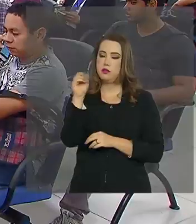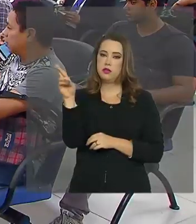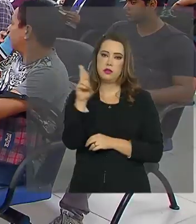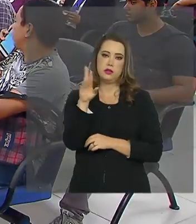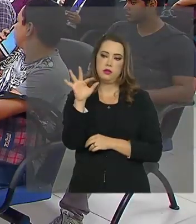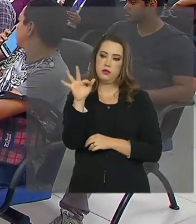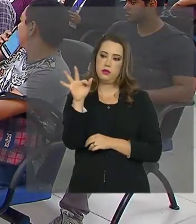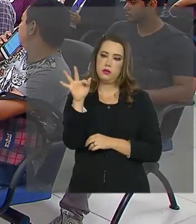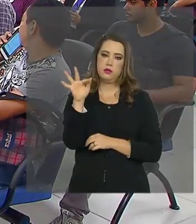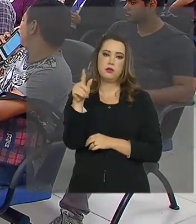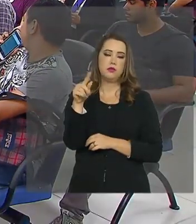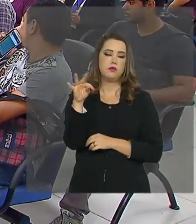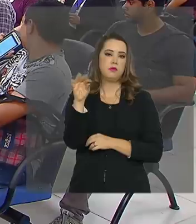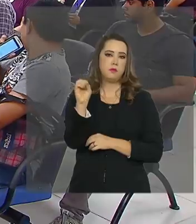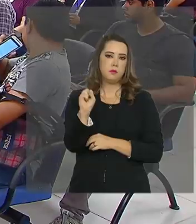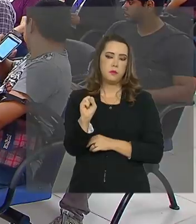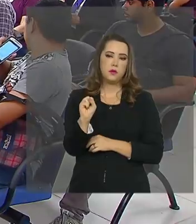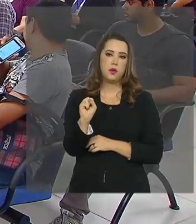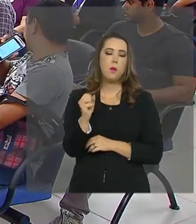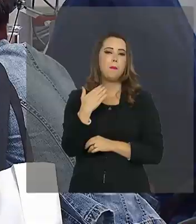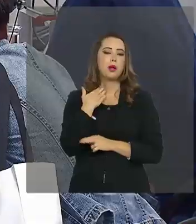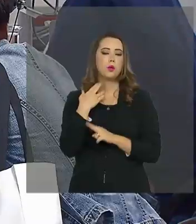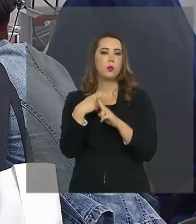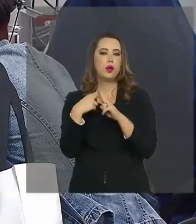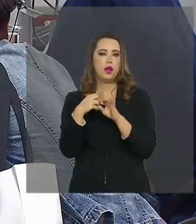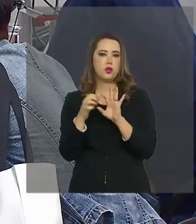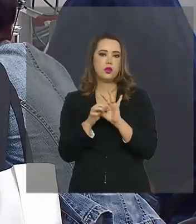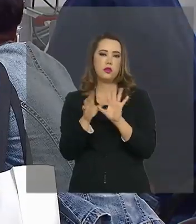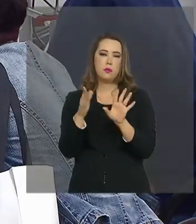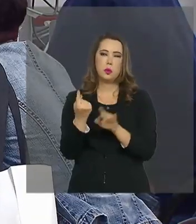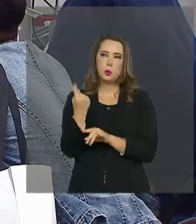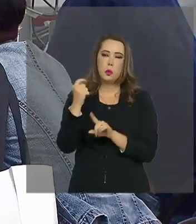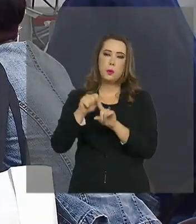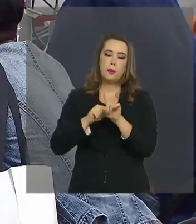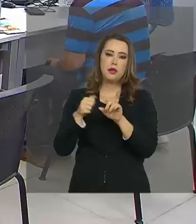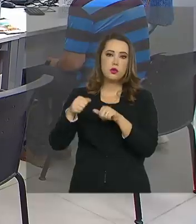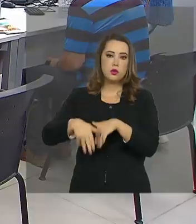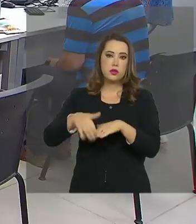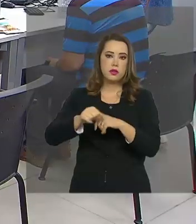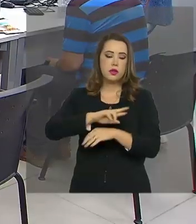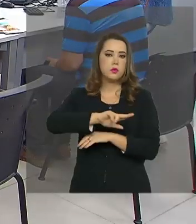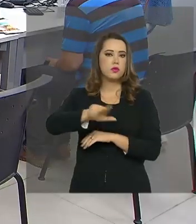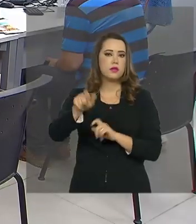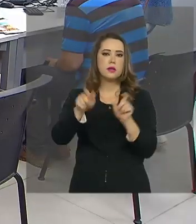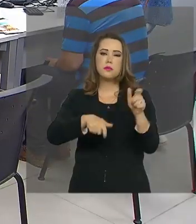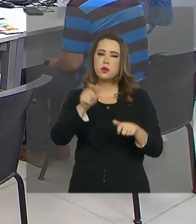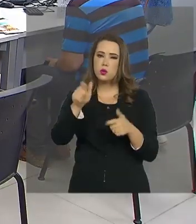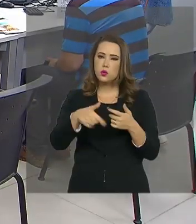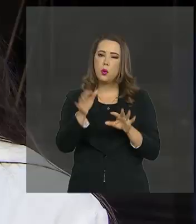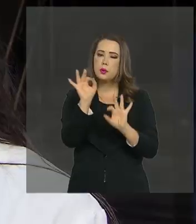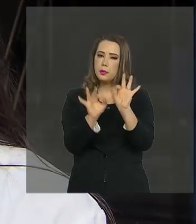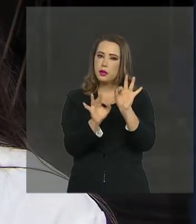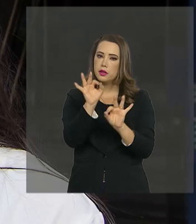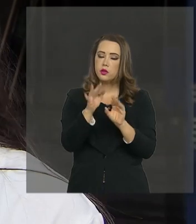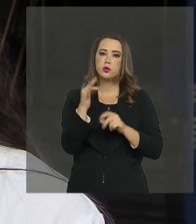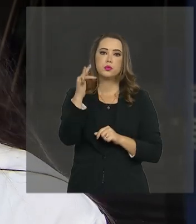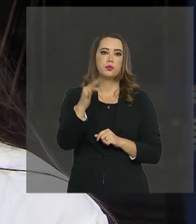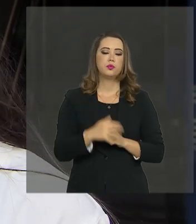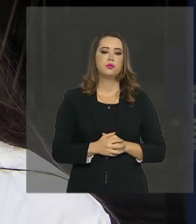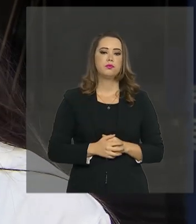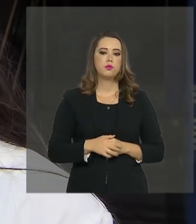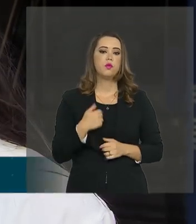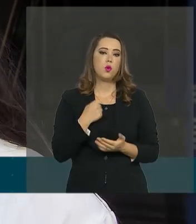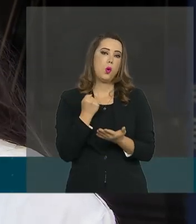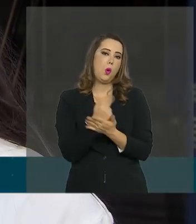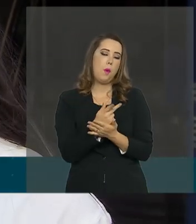FGTS. A Caixa Econômica Federal começou a liberar o saque em setembro e muita gente faz planos para o recurso extra. Vou comprar um presente para